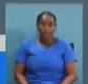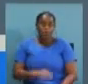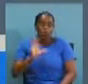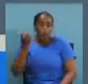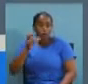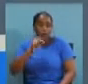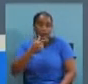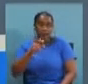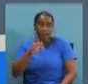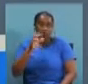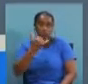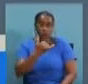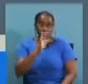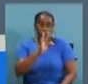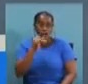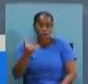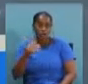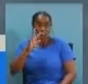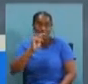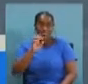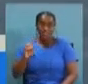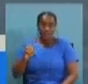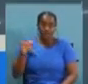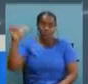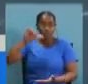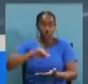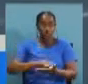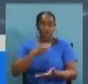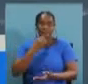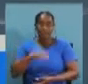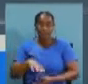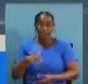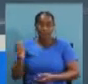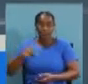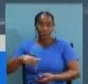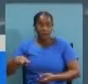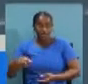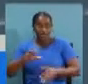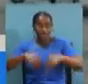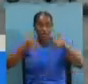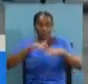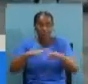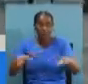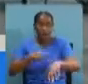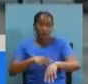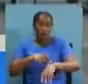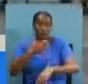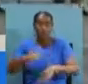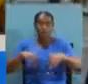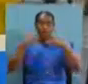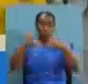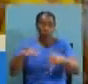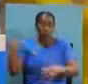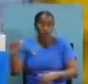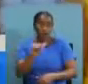Quando o ATR 42-300 aterrou no Sal, oriundo da cidade da Praia. Cerca de uma hora depois, o avião